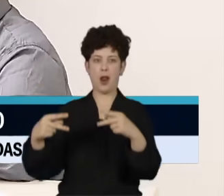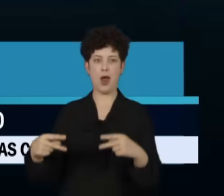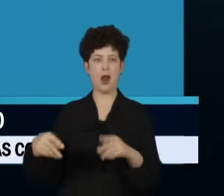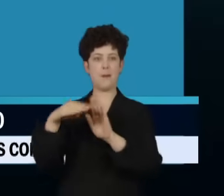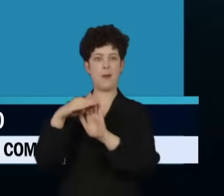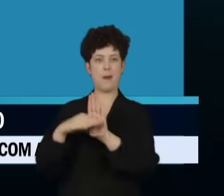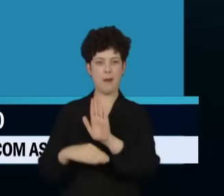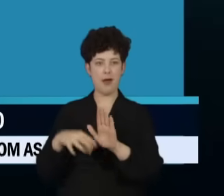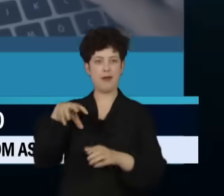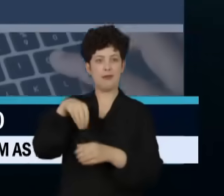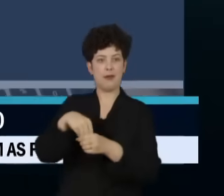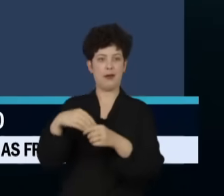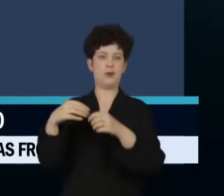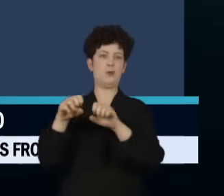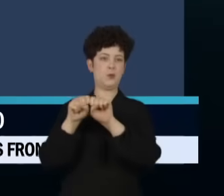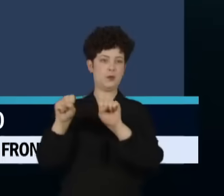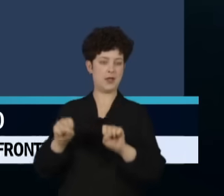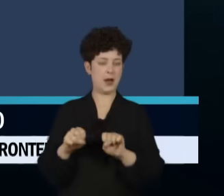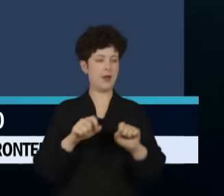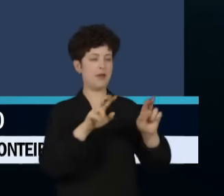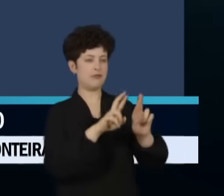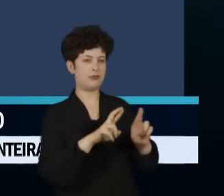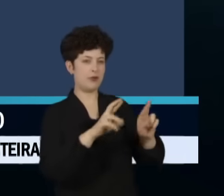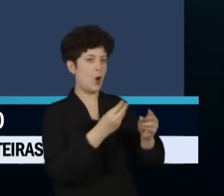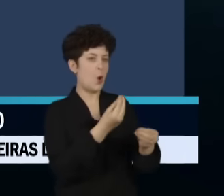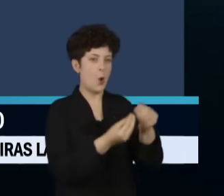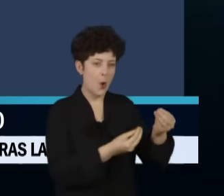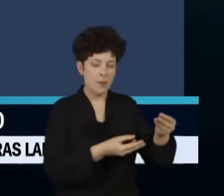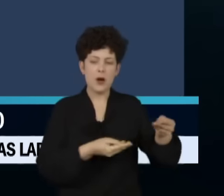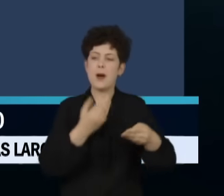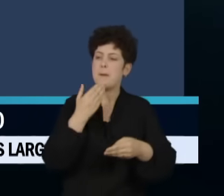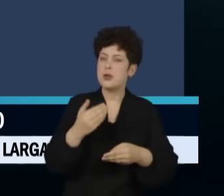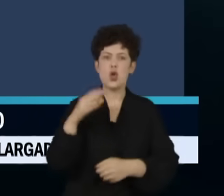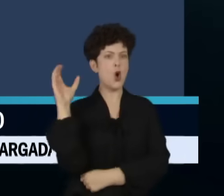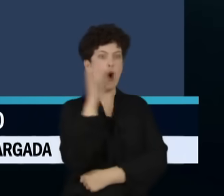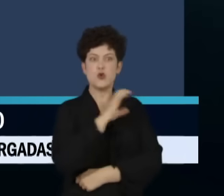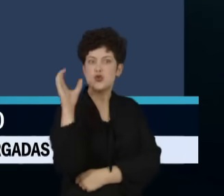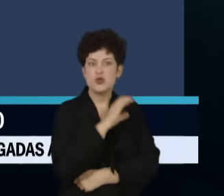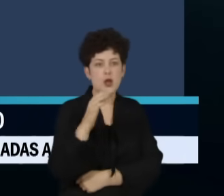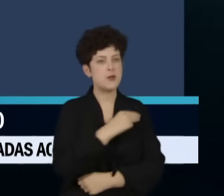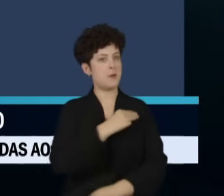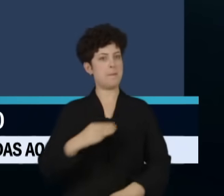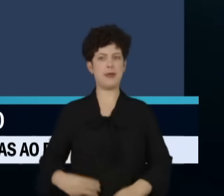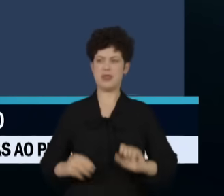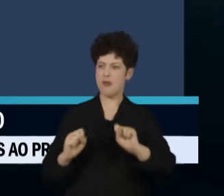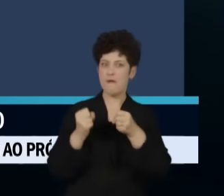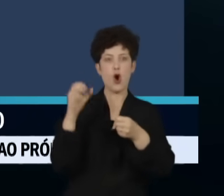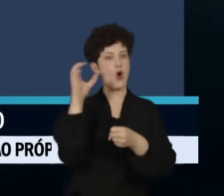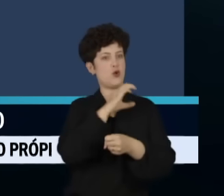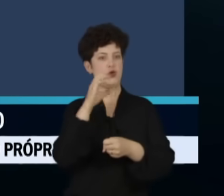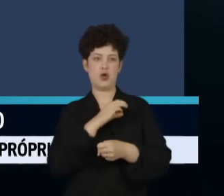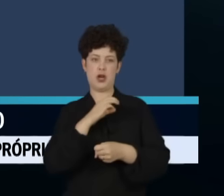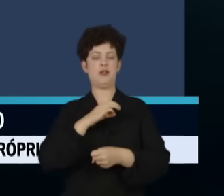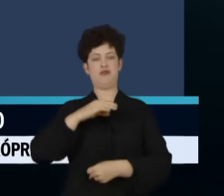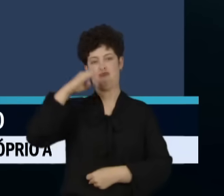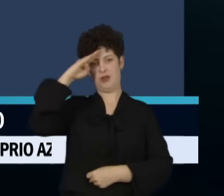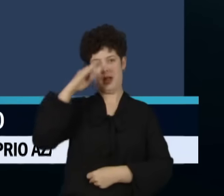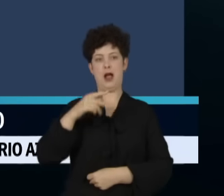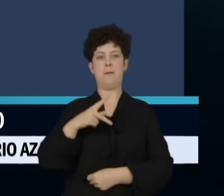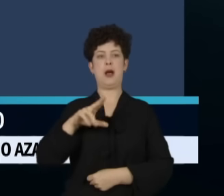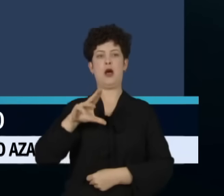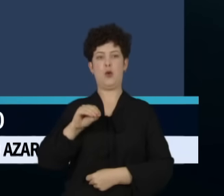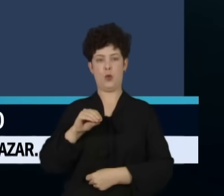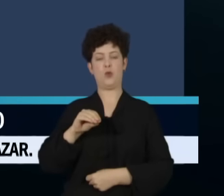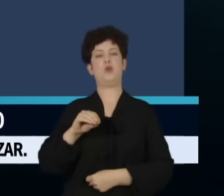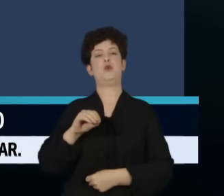sistema. A vistoria ocorre depois de um pedido classificado como urgentíssimo pelo ministro da defesa general Paulo Sérgio Nogueira. No